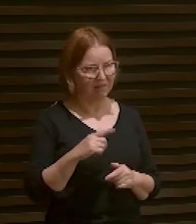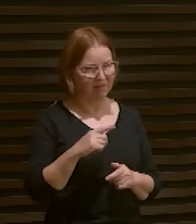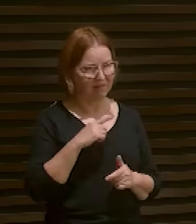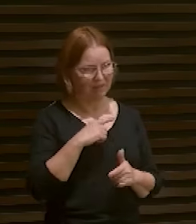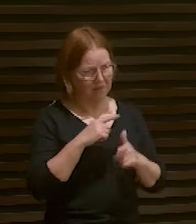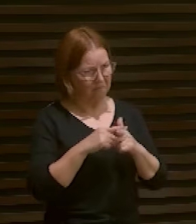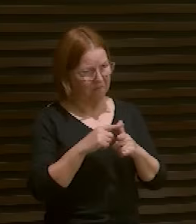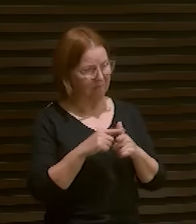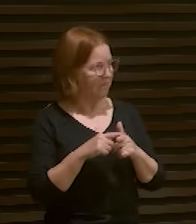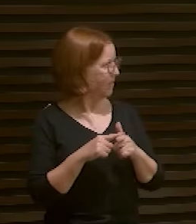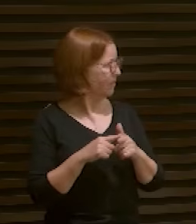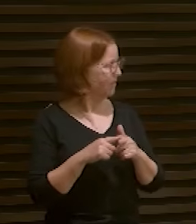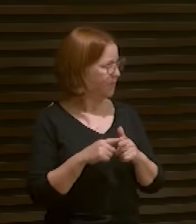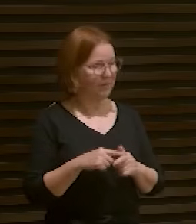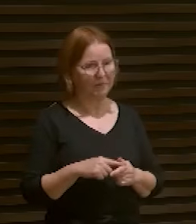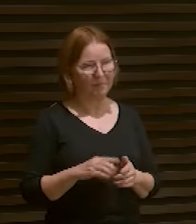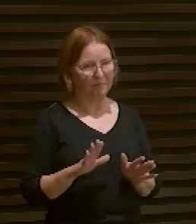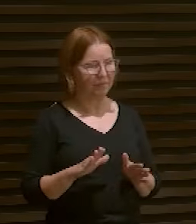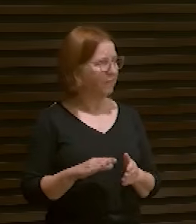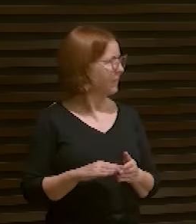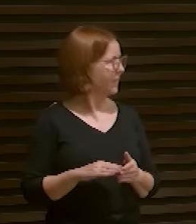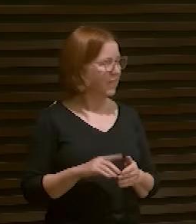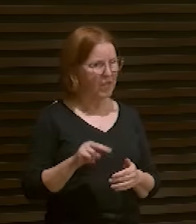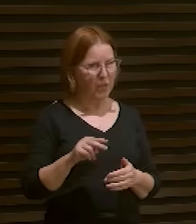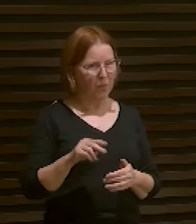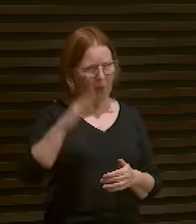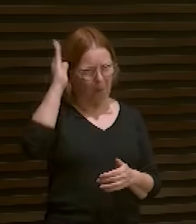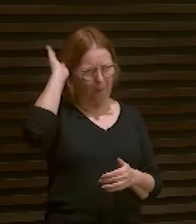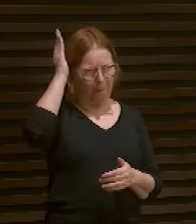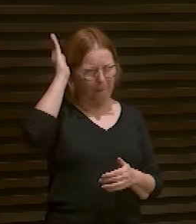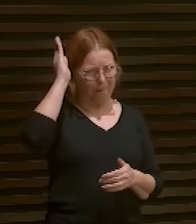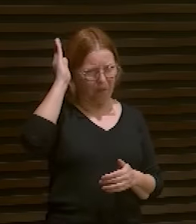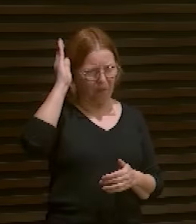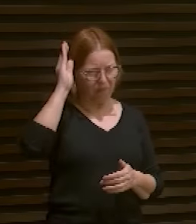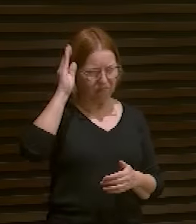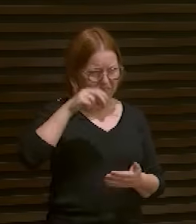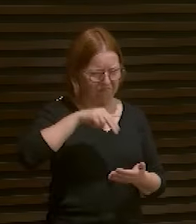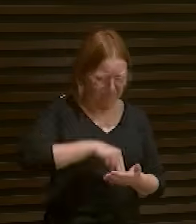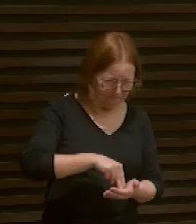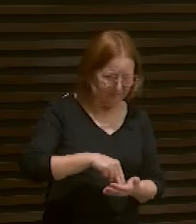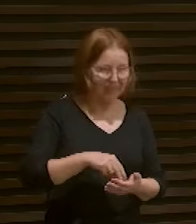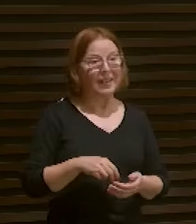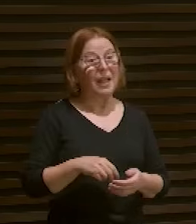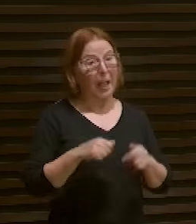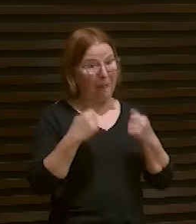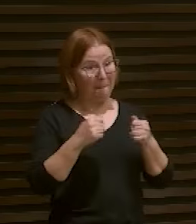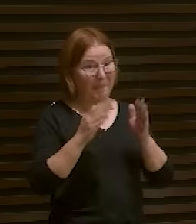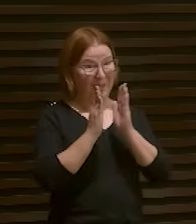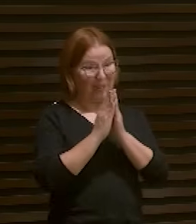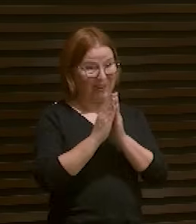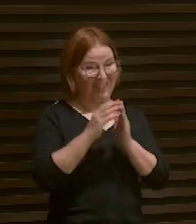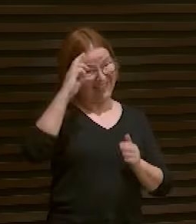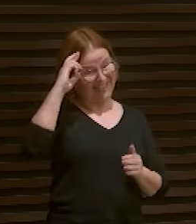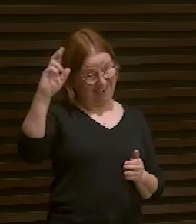teima. Sabe o burro quando empaca? Aí eu preciso, Senhor, é o Senhor agora,